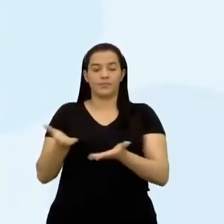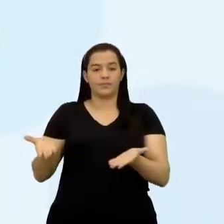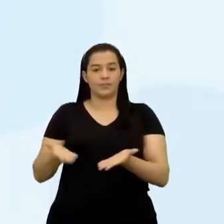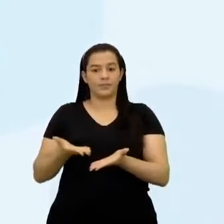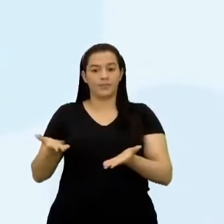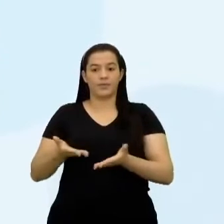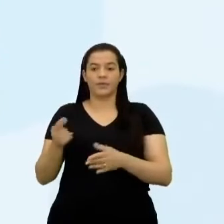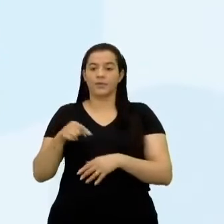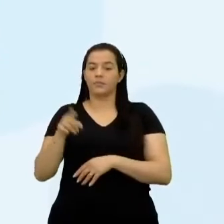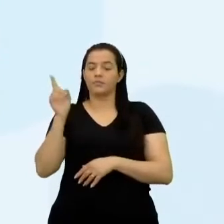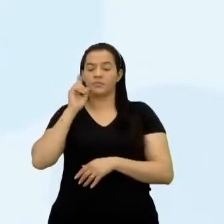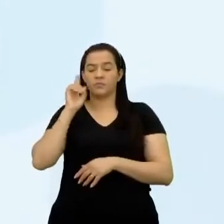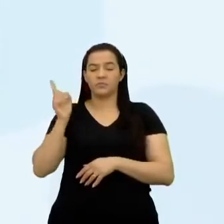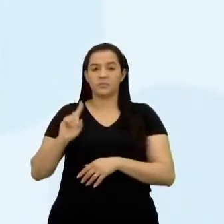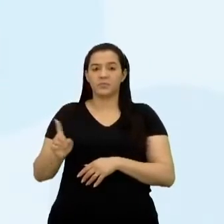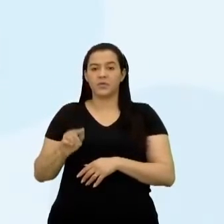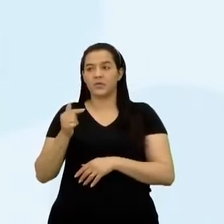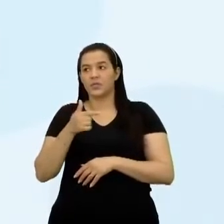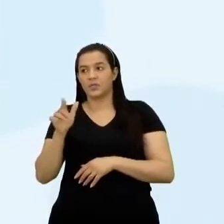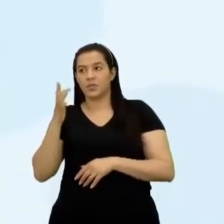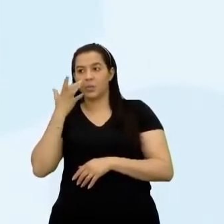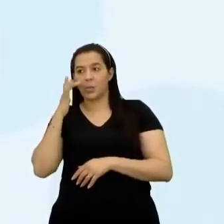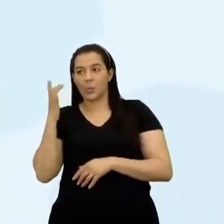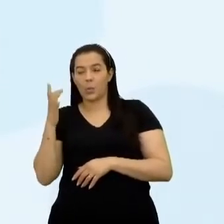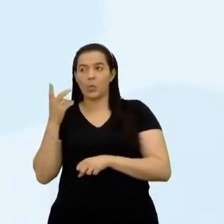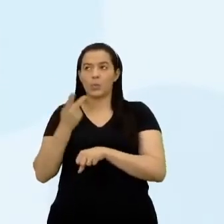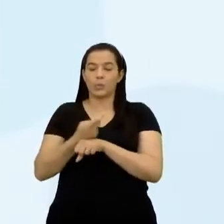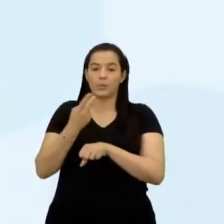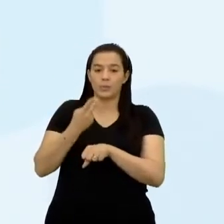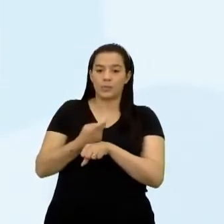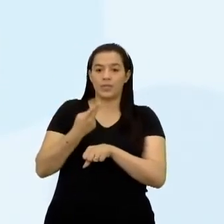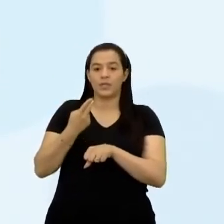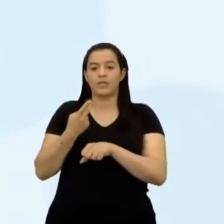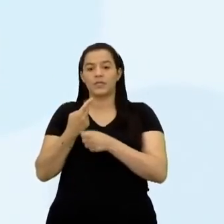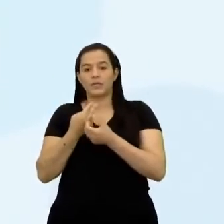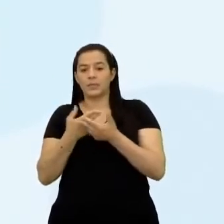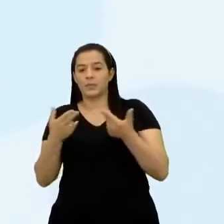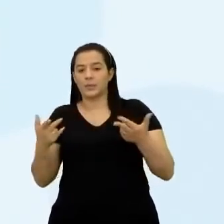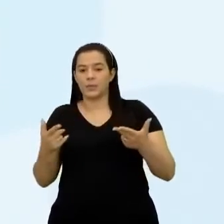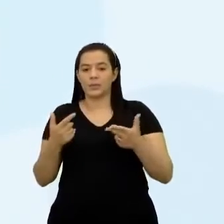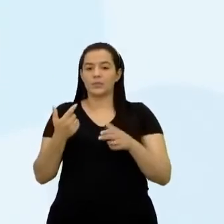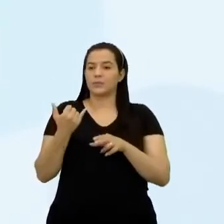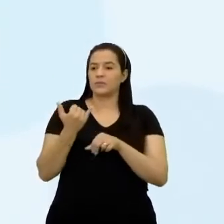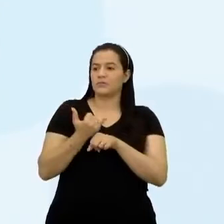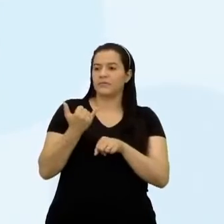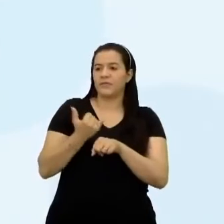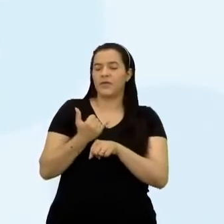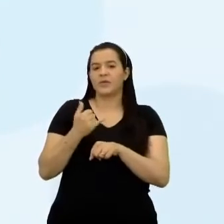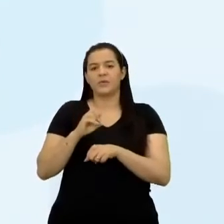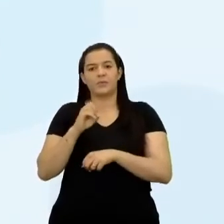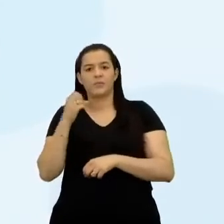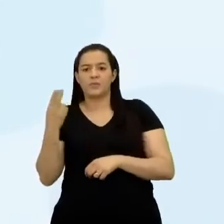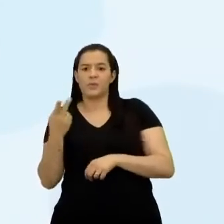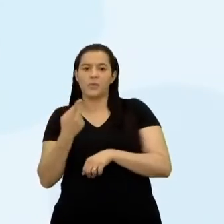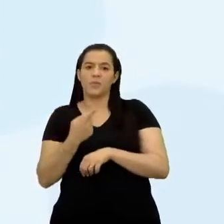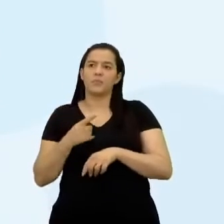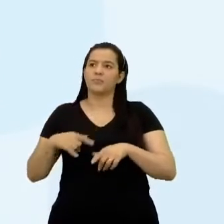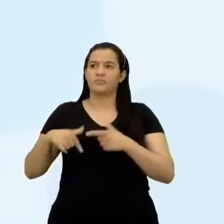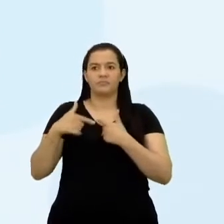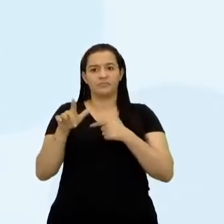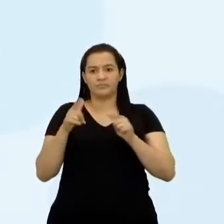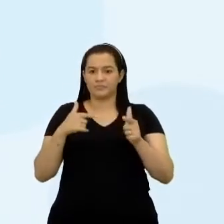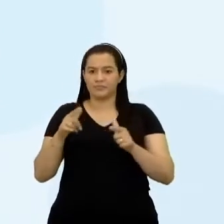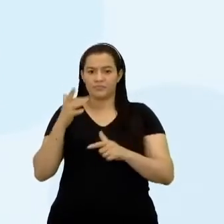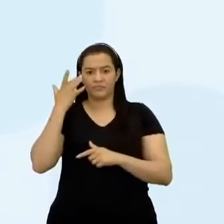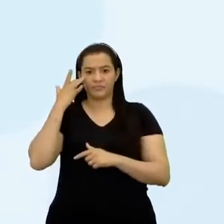podemos saber que haja ouro, nem prata, nem coisa alguma de metal ou ferro lhe